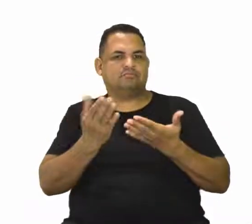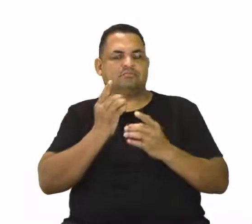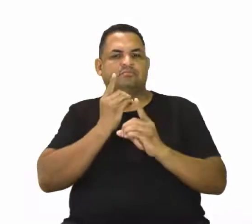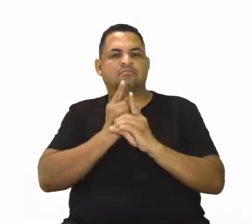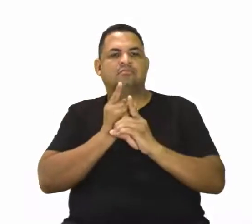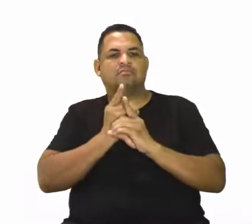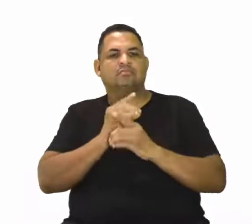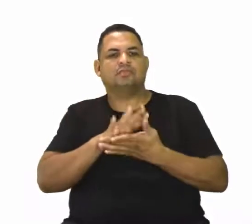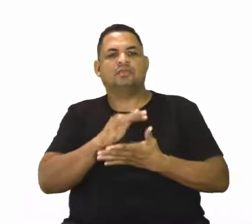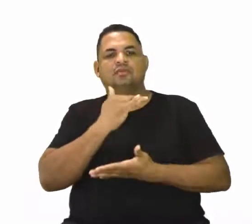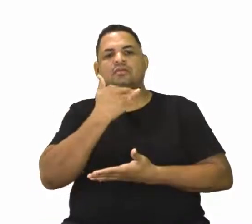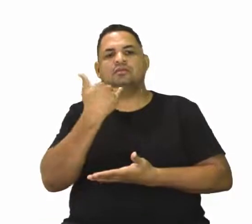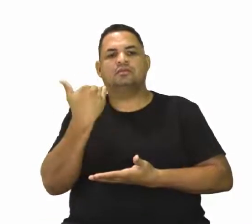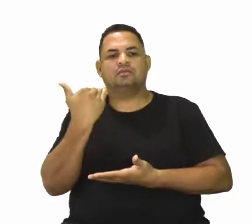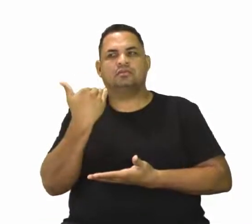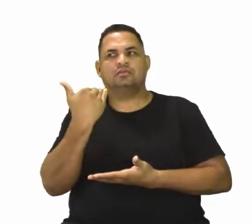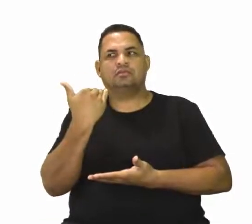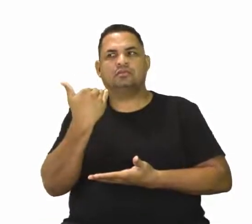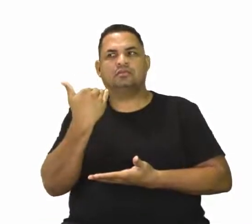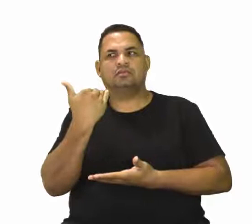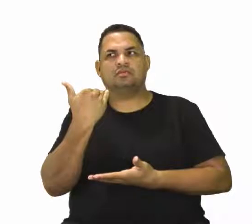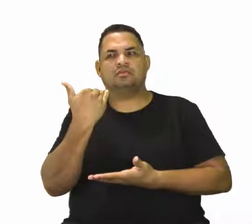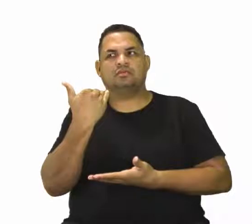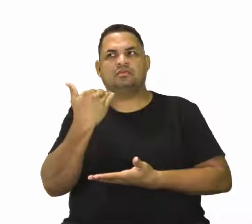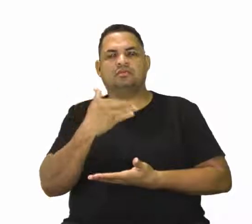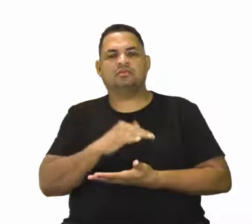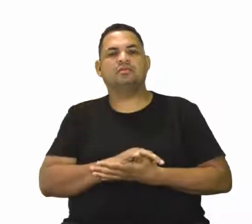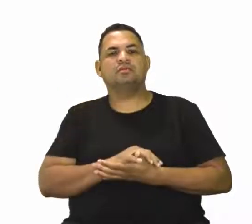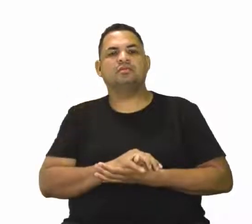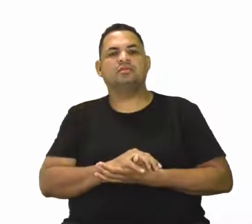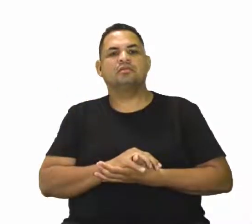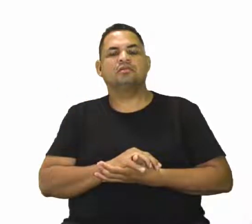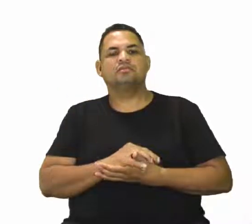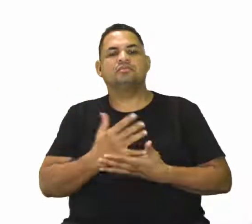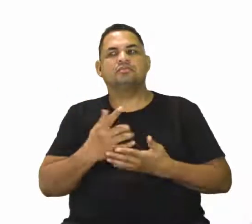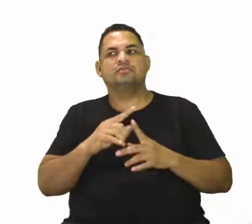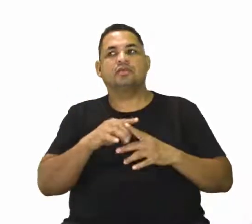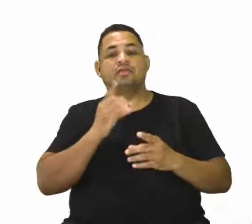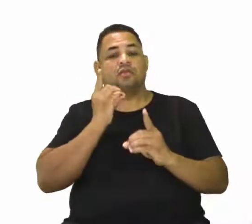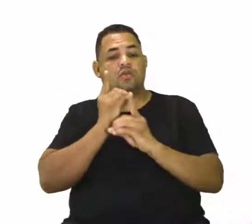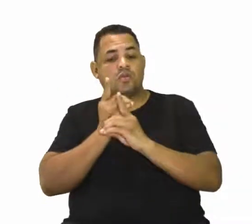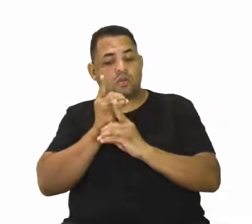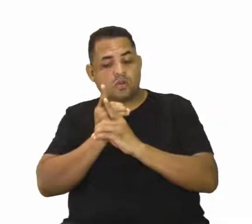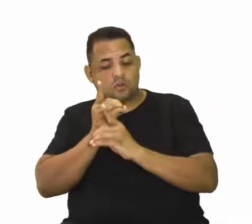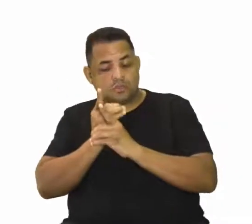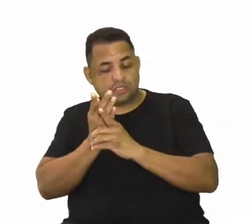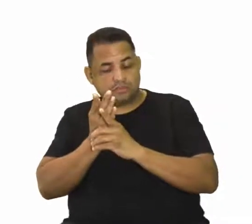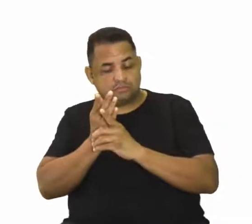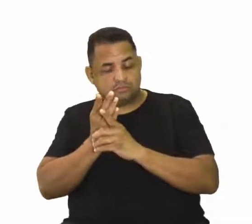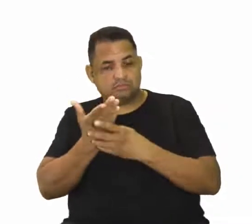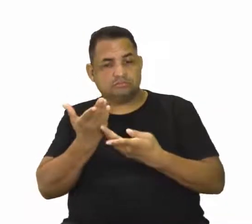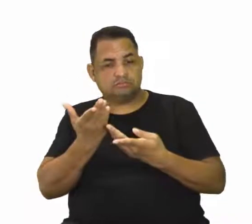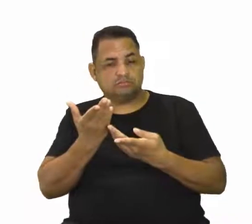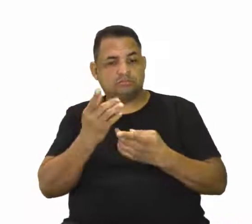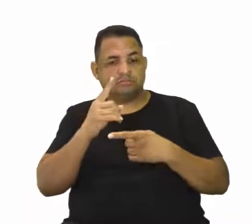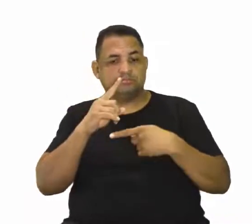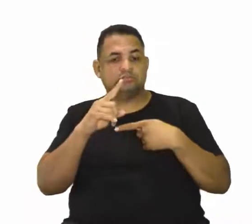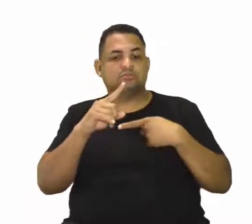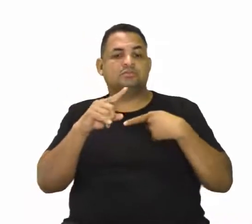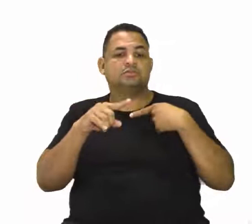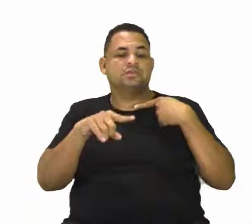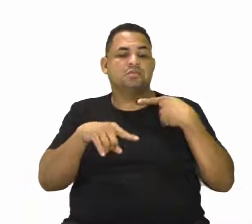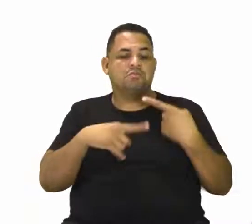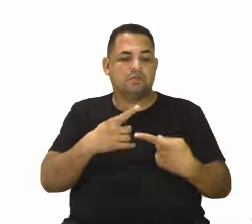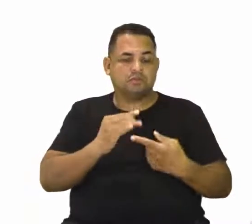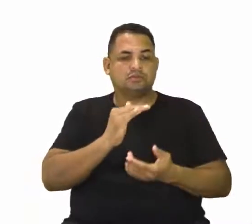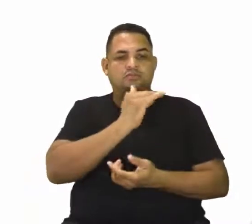foi encontrado morto o tá pera lá ele foi encontrado ele foi achado e no